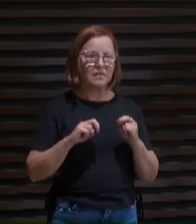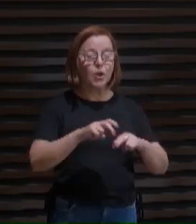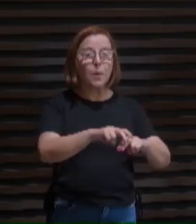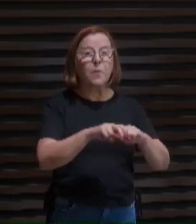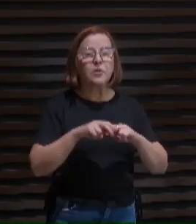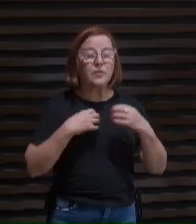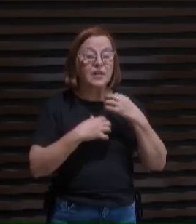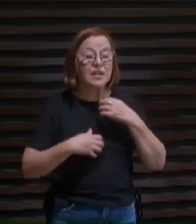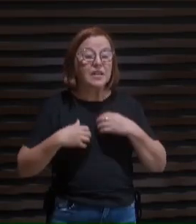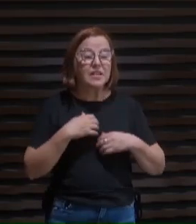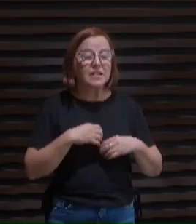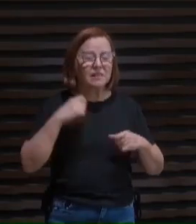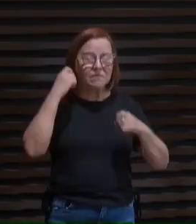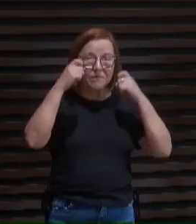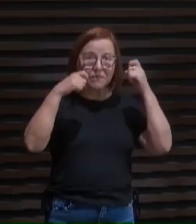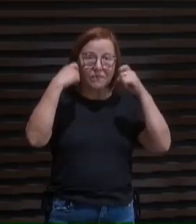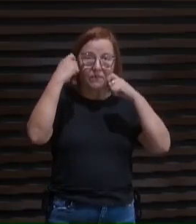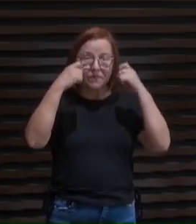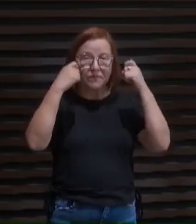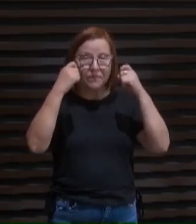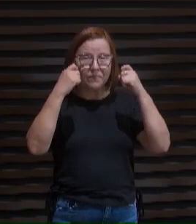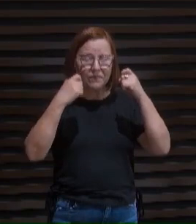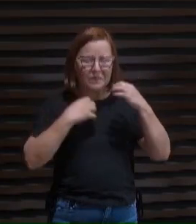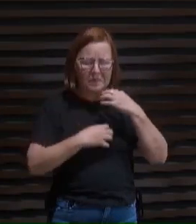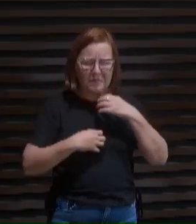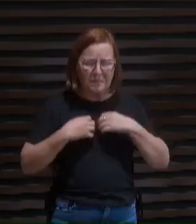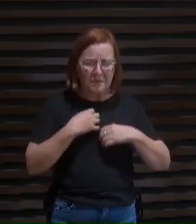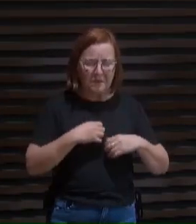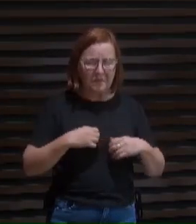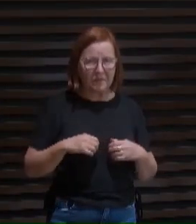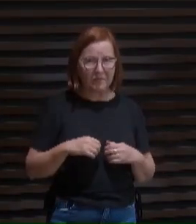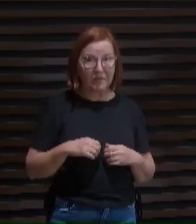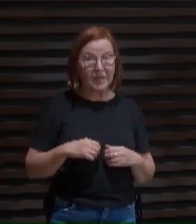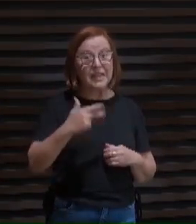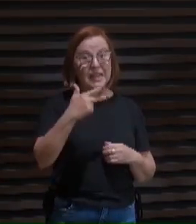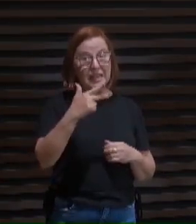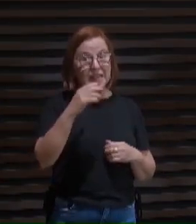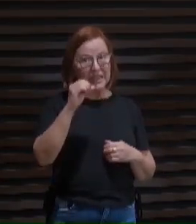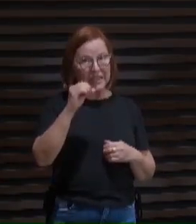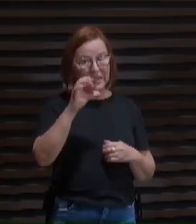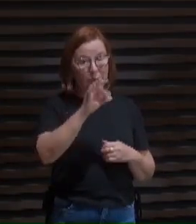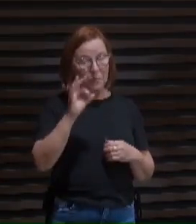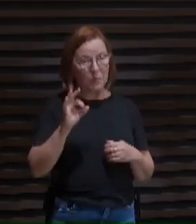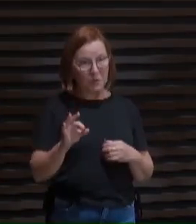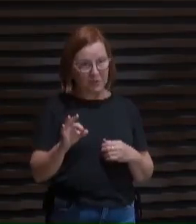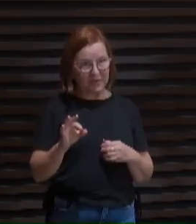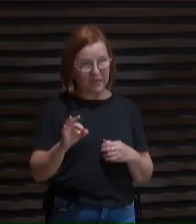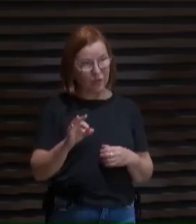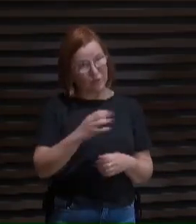ansiedade, preocupações, angústias. 30% somente são de hereditárias